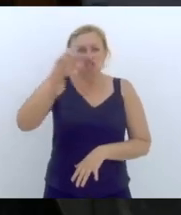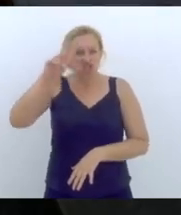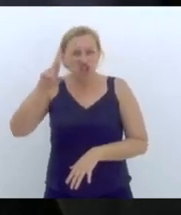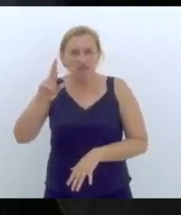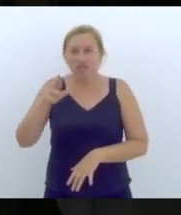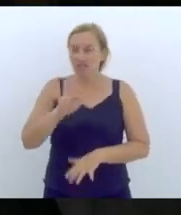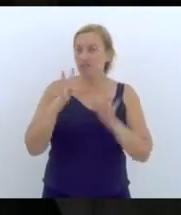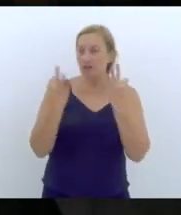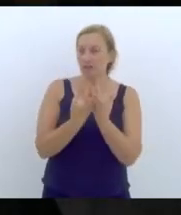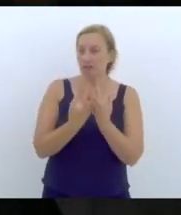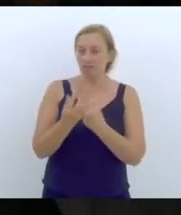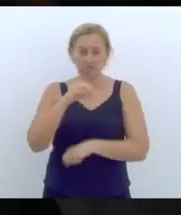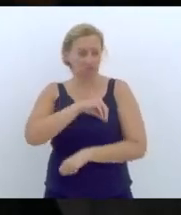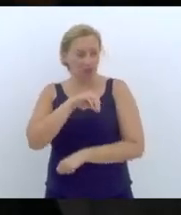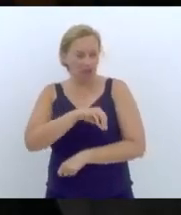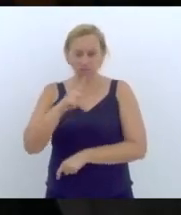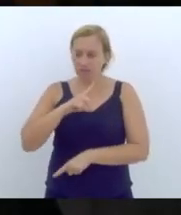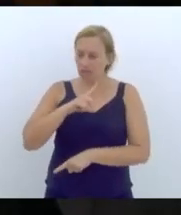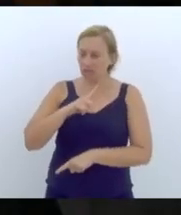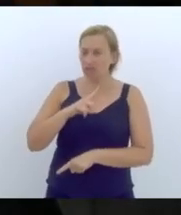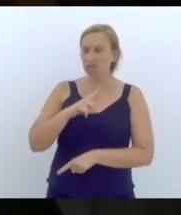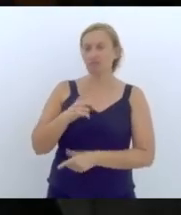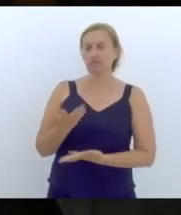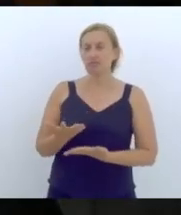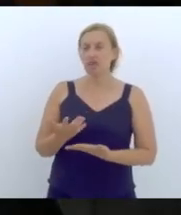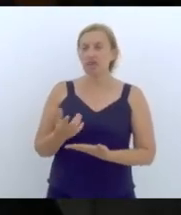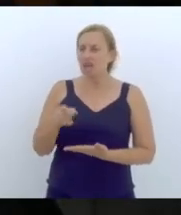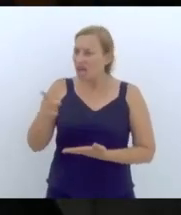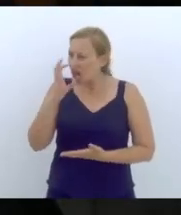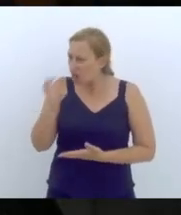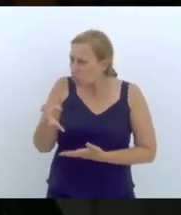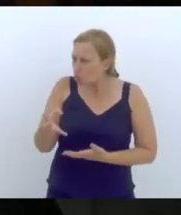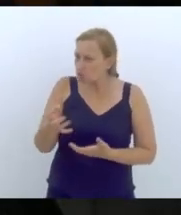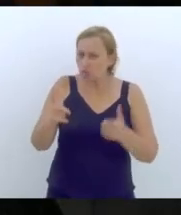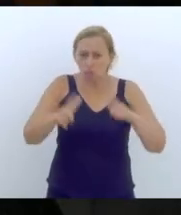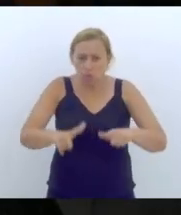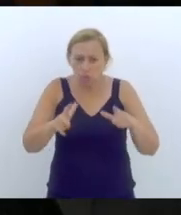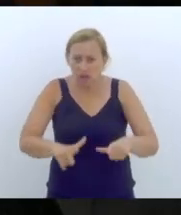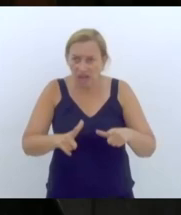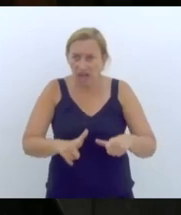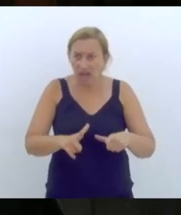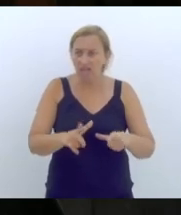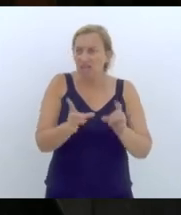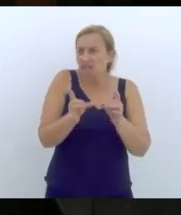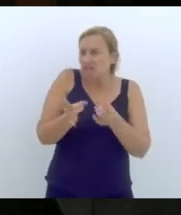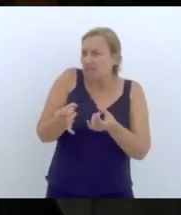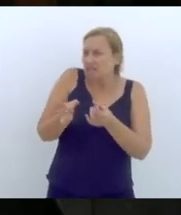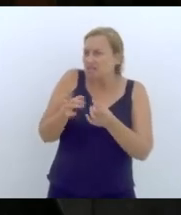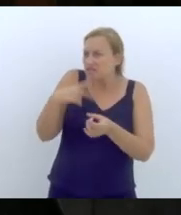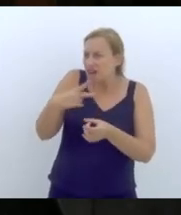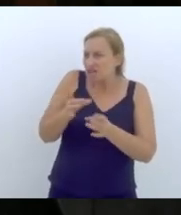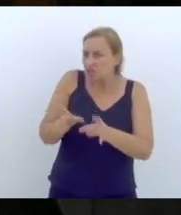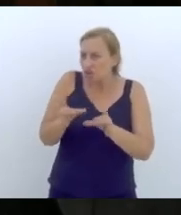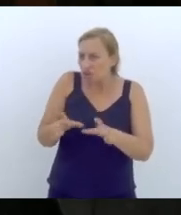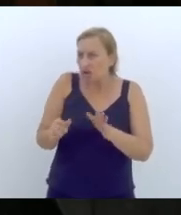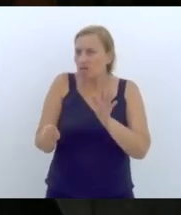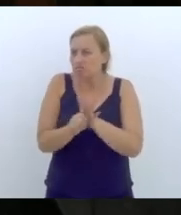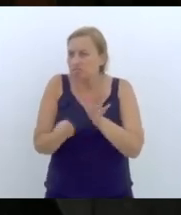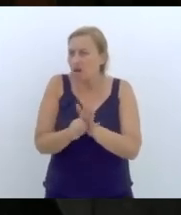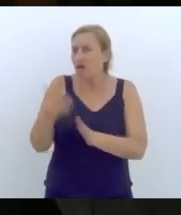seu sustento para casa. É isso que ele acusa, né? Um estabelecimento comercial de vender drogas, e ele vai ter que provar. Muito obrigado,